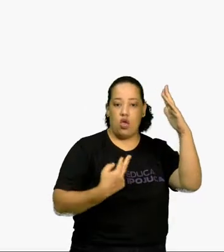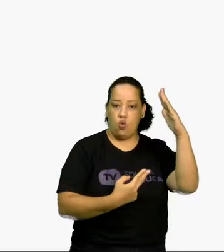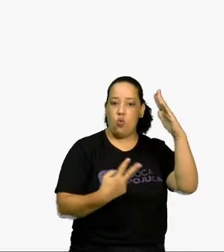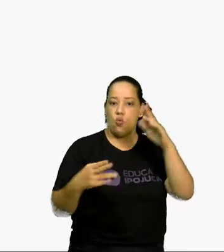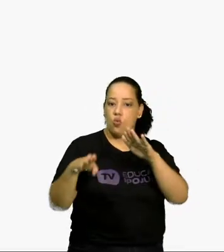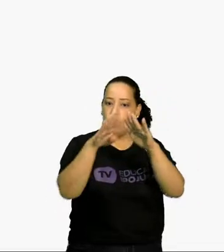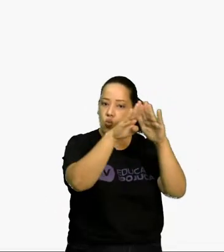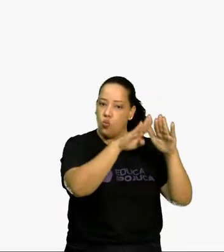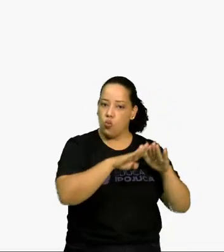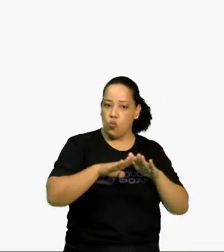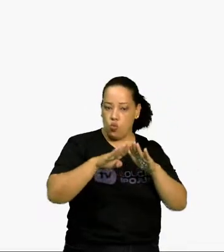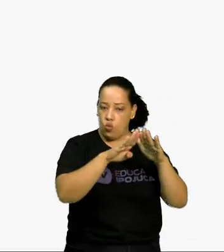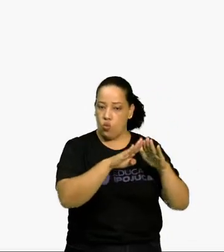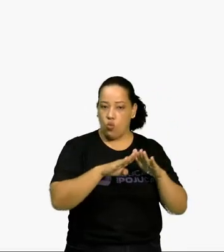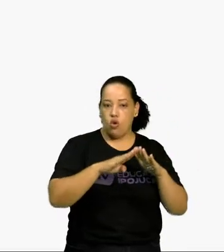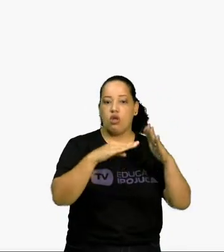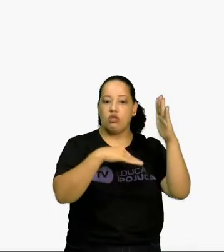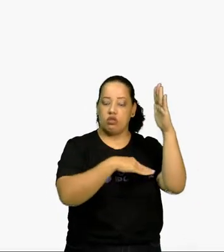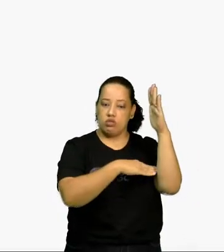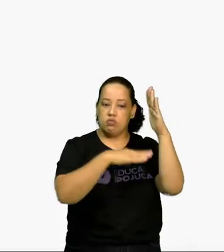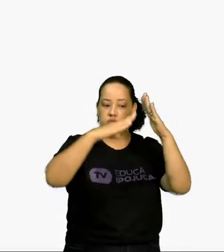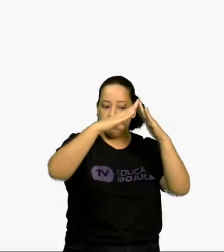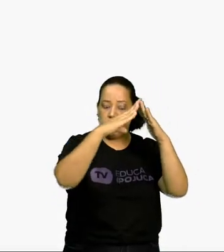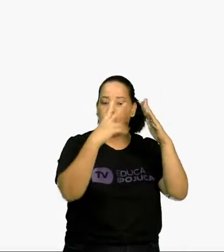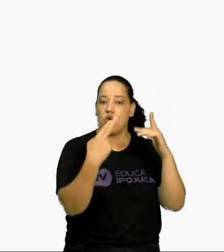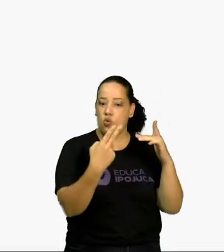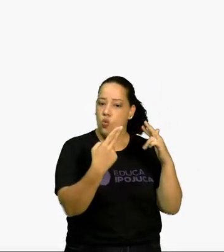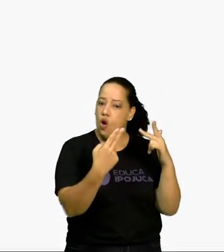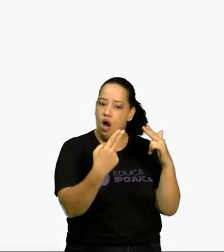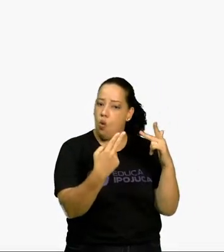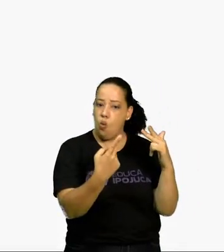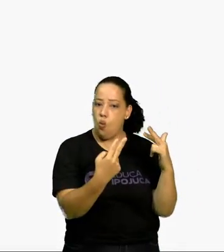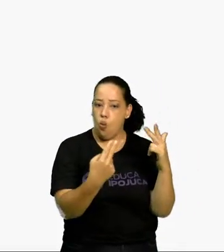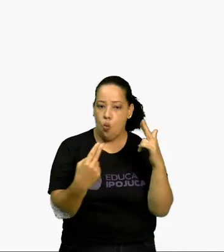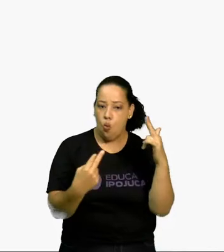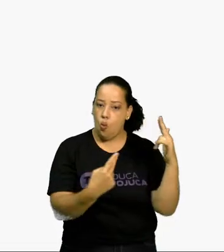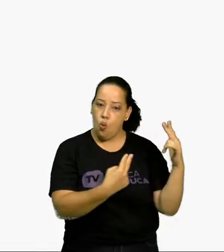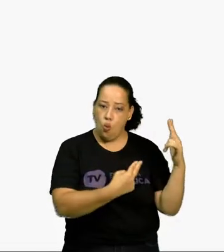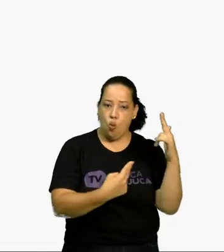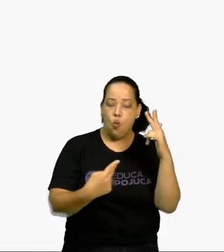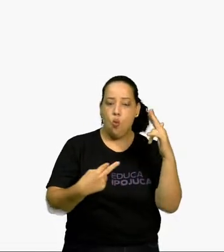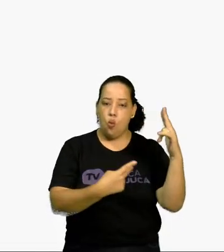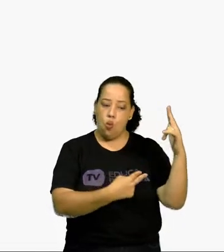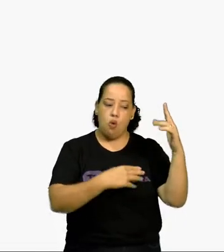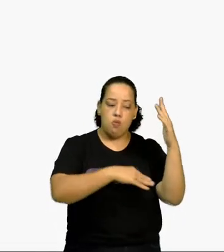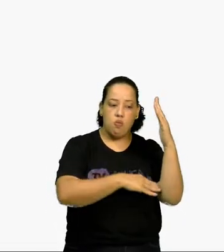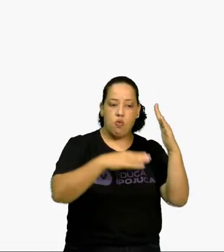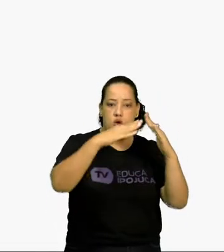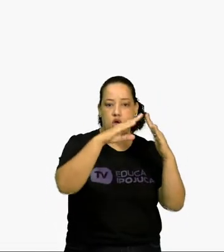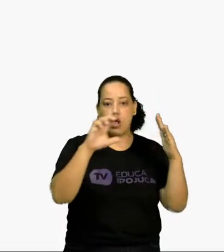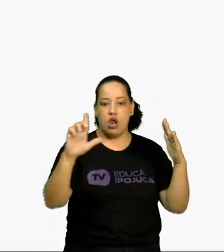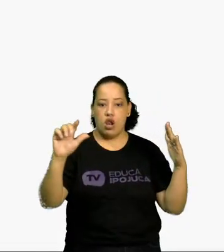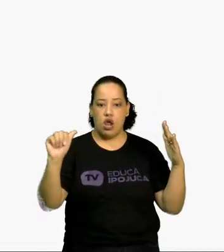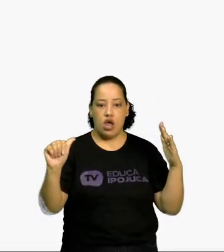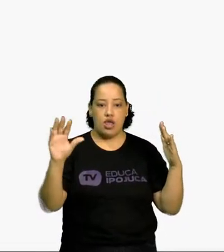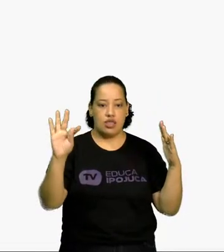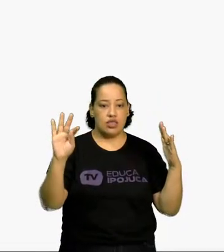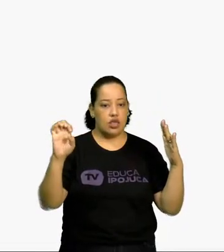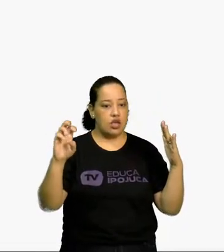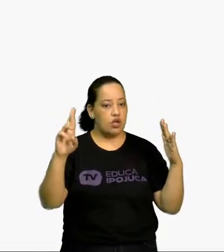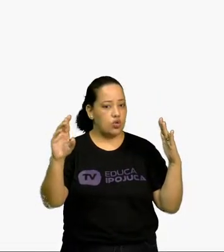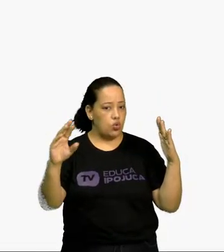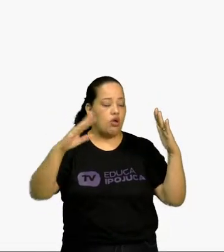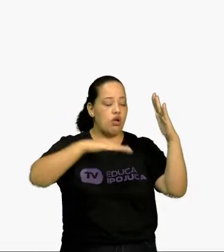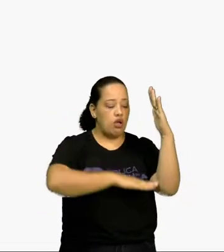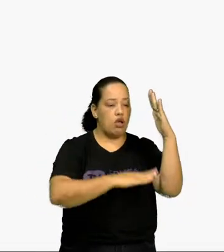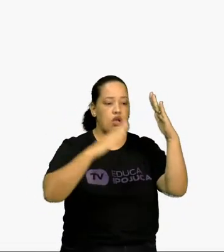triângulo equilátero. Equi significa igual. E látero significa lado. Lado